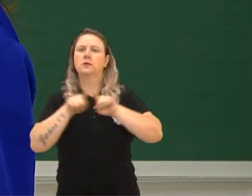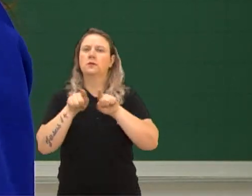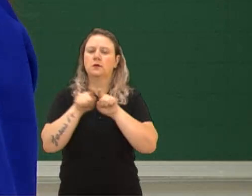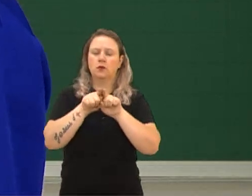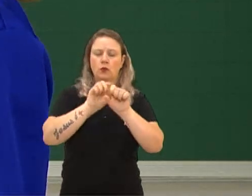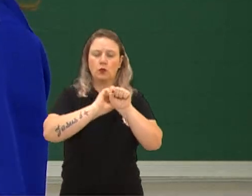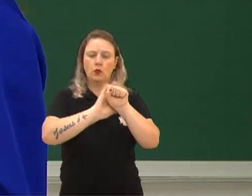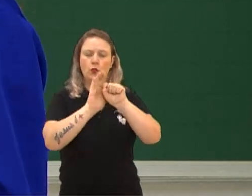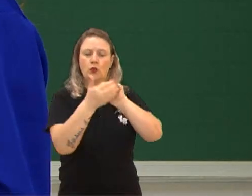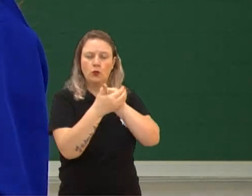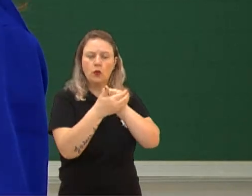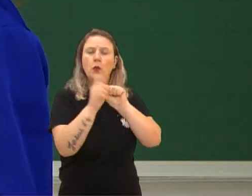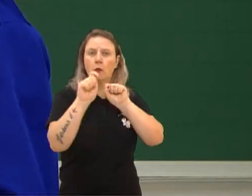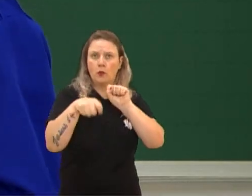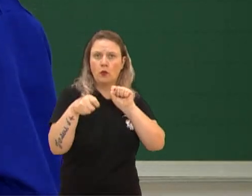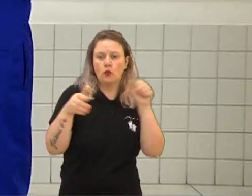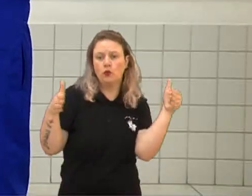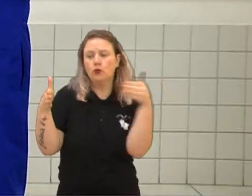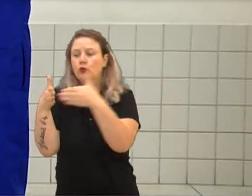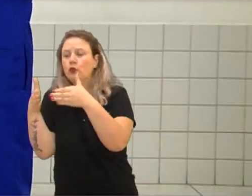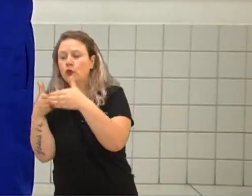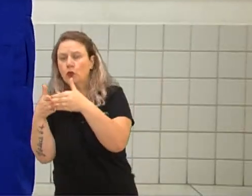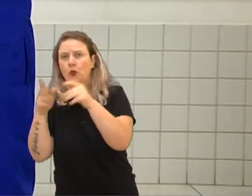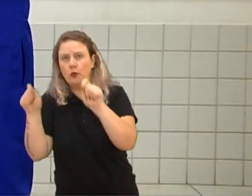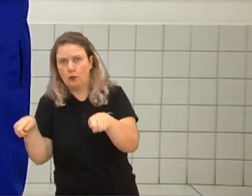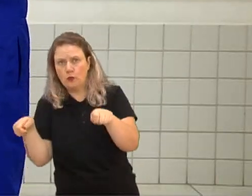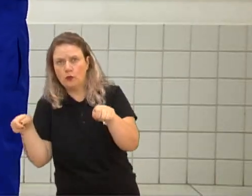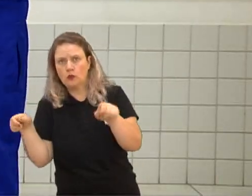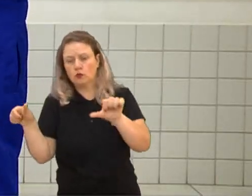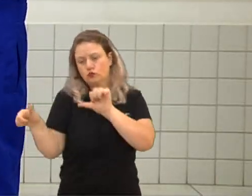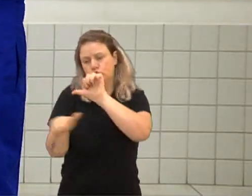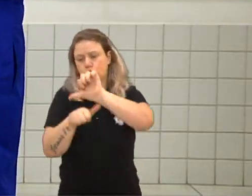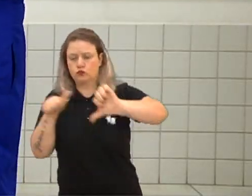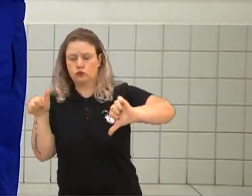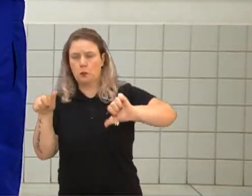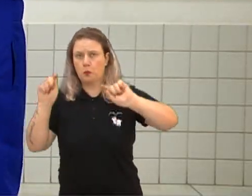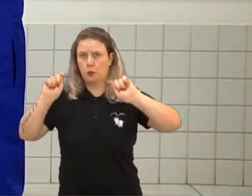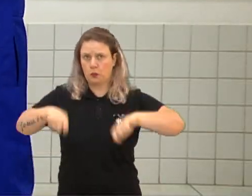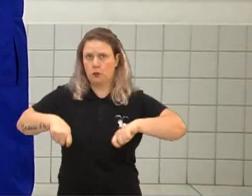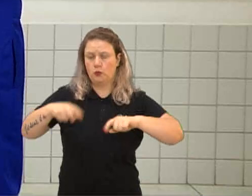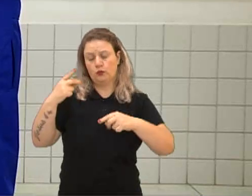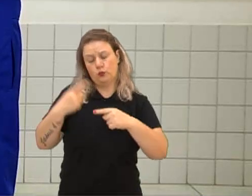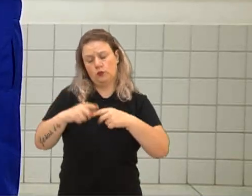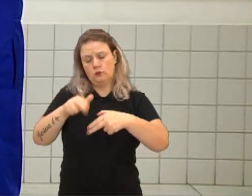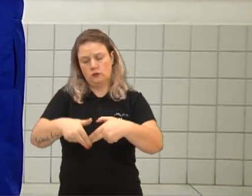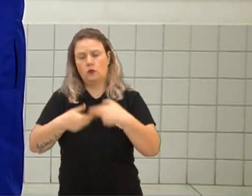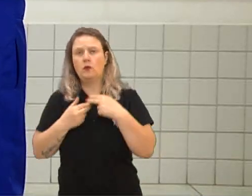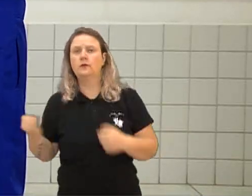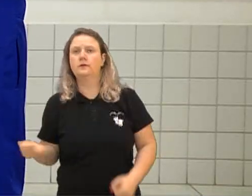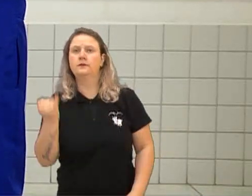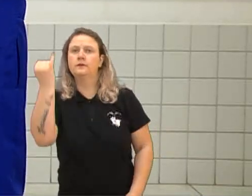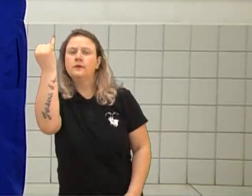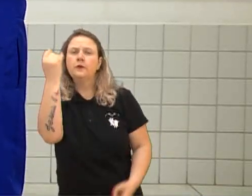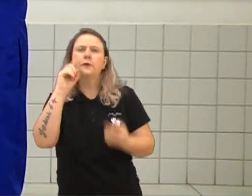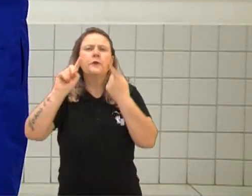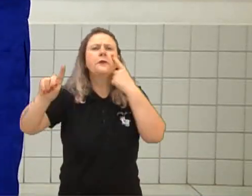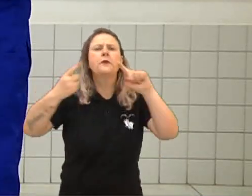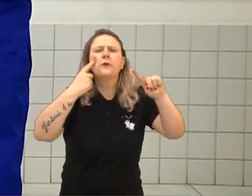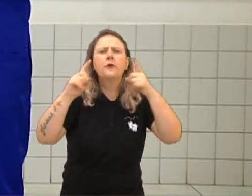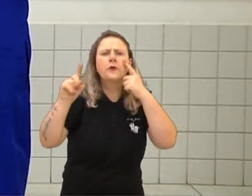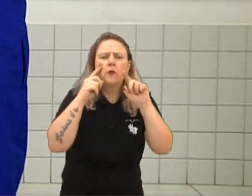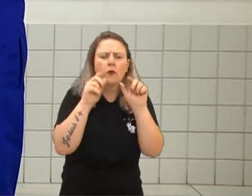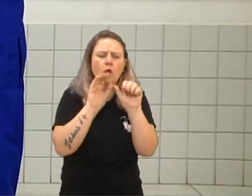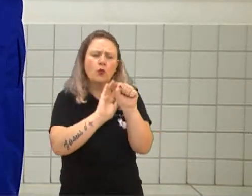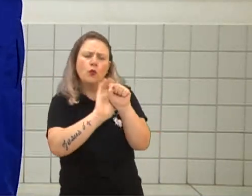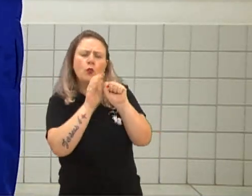ele pode vir no final, ele pode vir deslocado. Então, por isso a importância de descobrir o sujeito da oração,